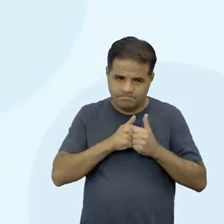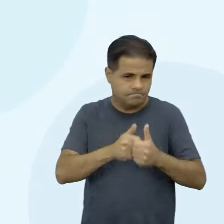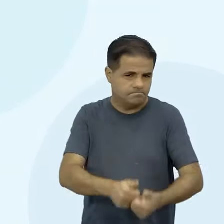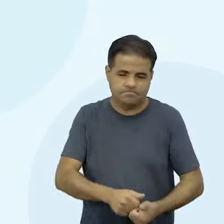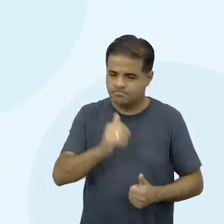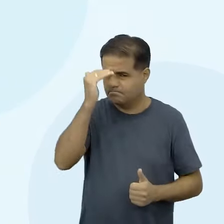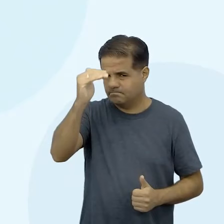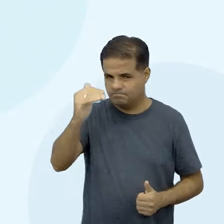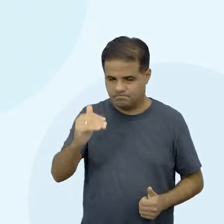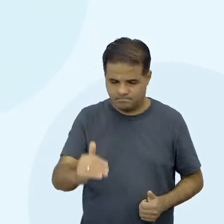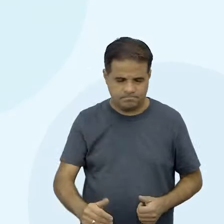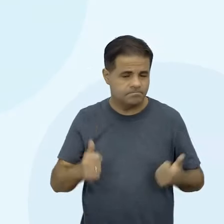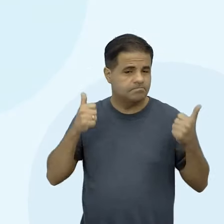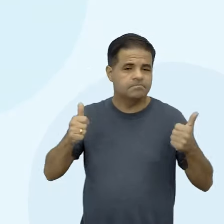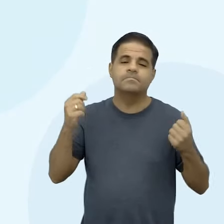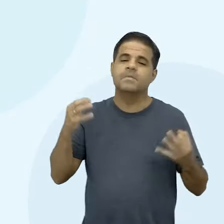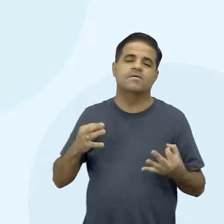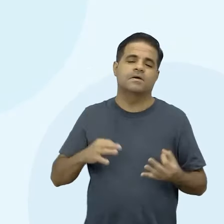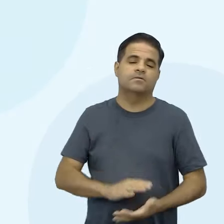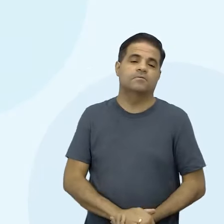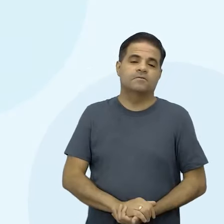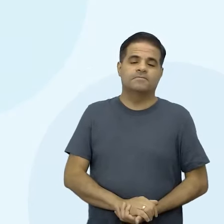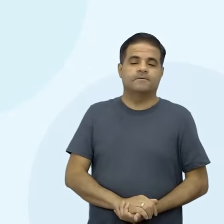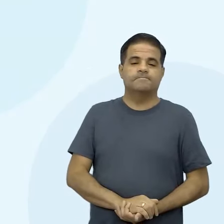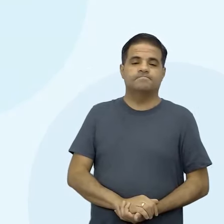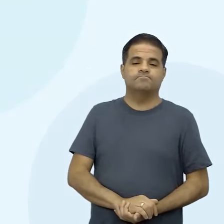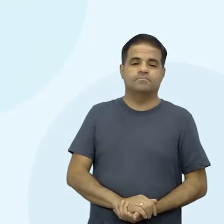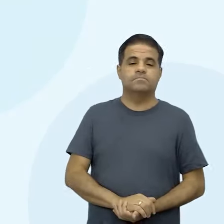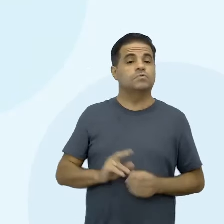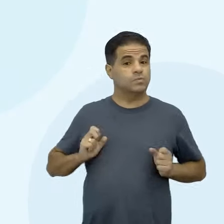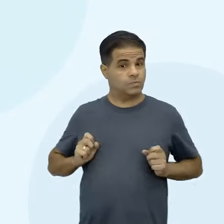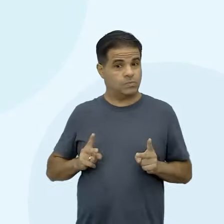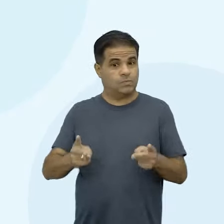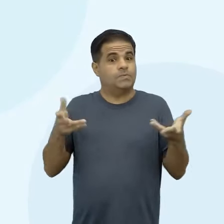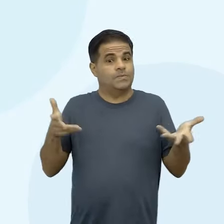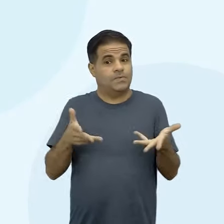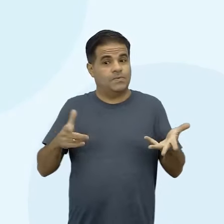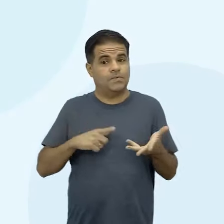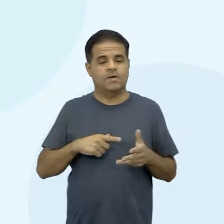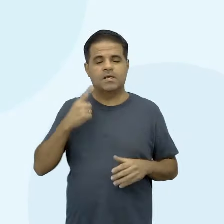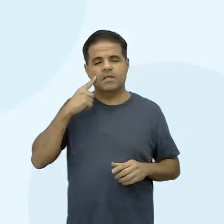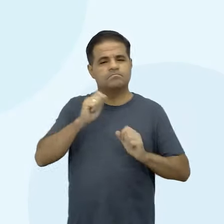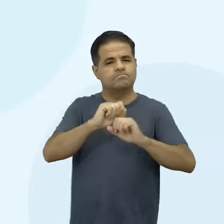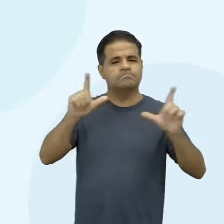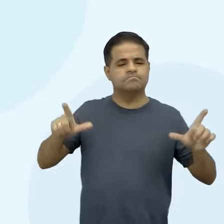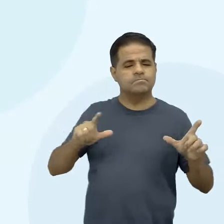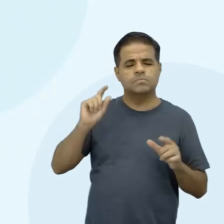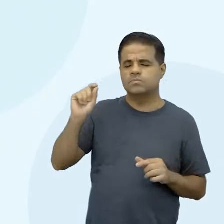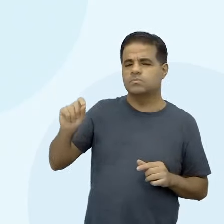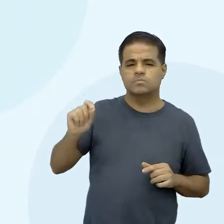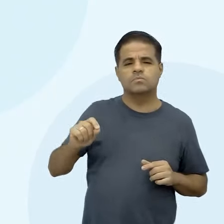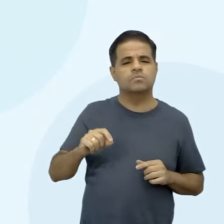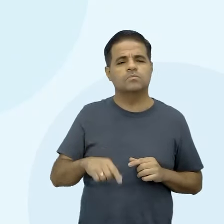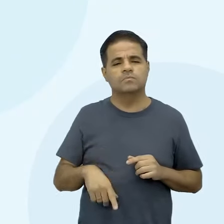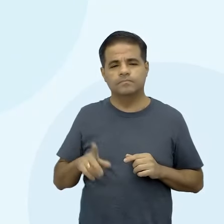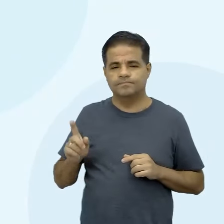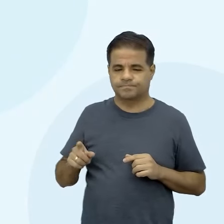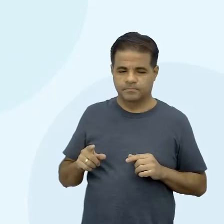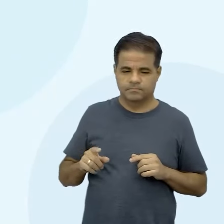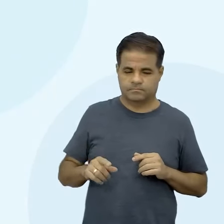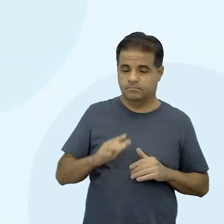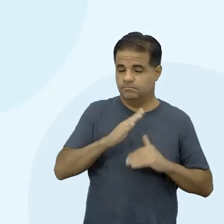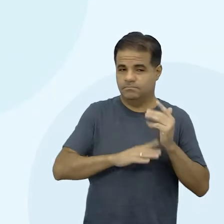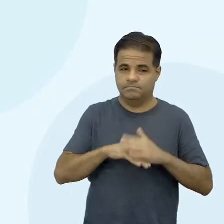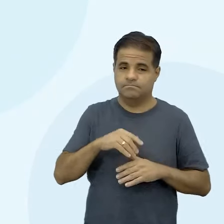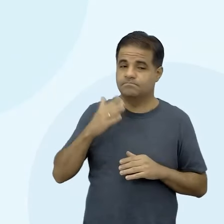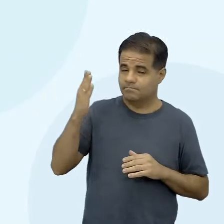Certo? Legal, perfeito. Então, continuando, pessoal, agora a gente tem aí uma tela, né, um print, na verdade, do mapa, né,